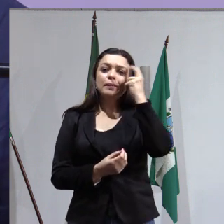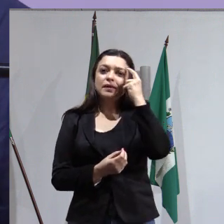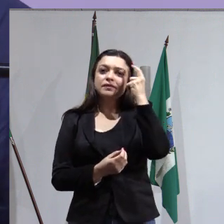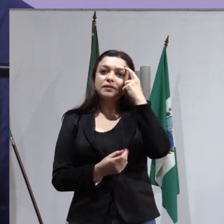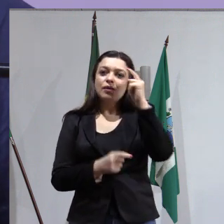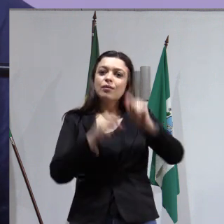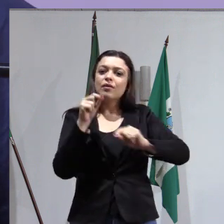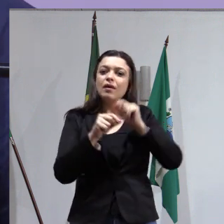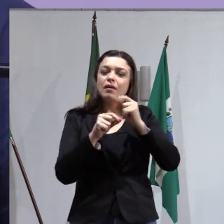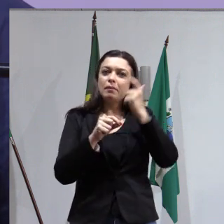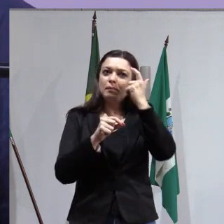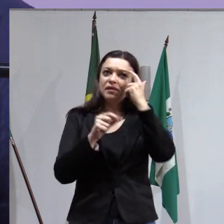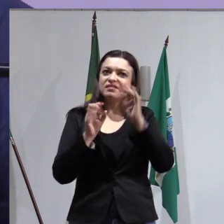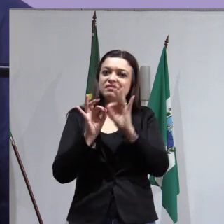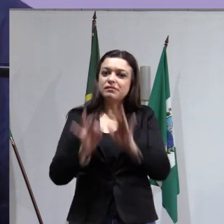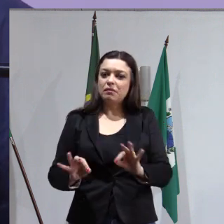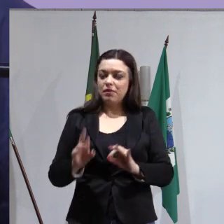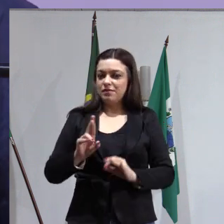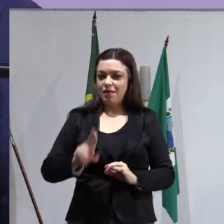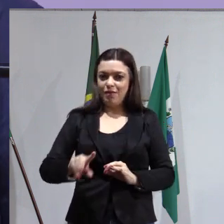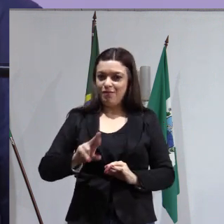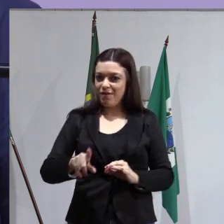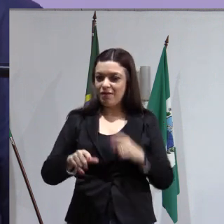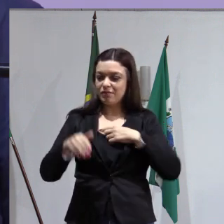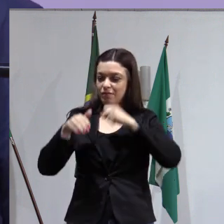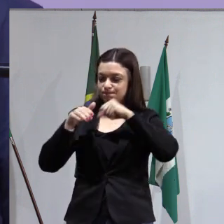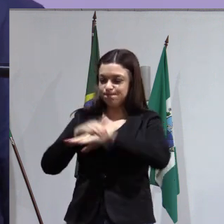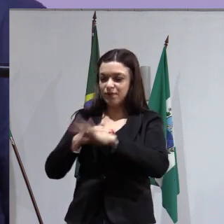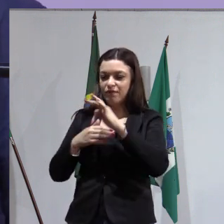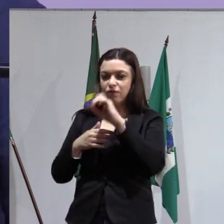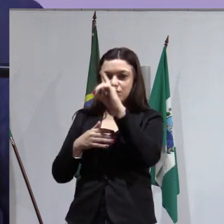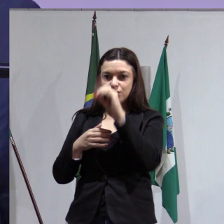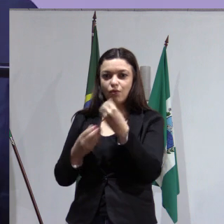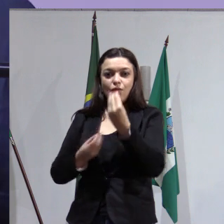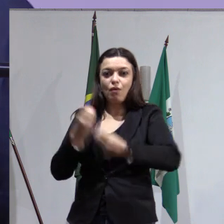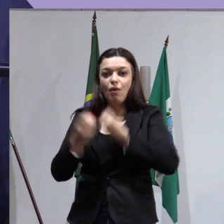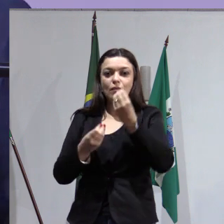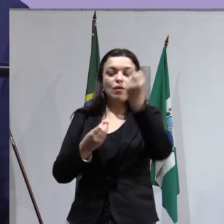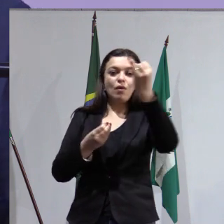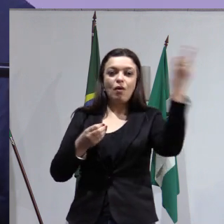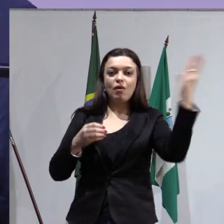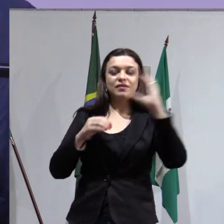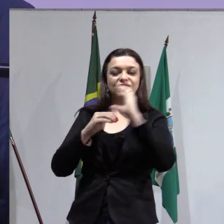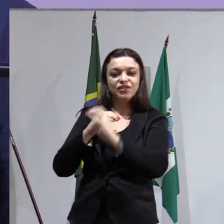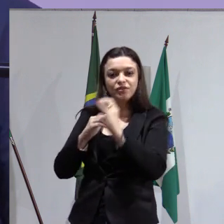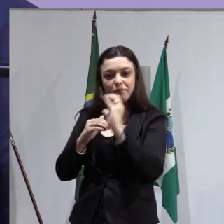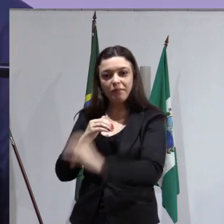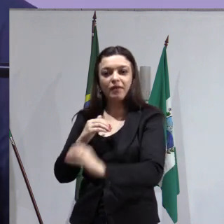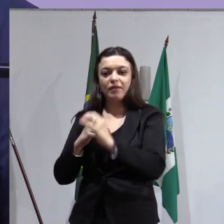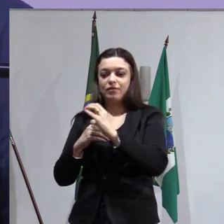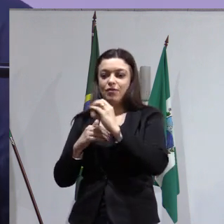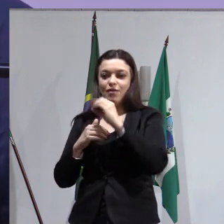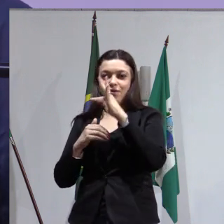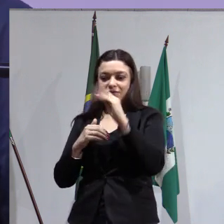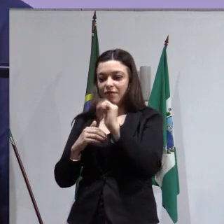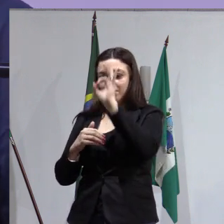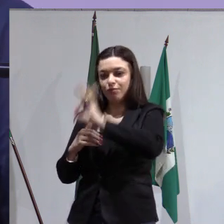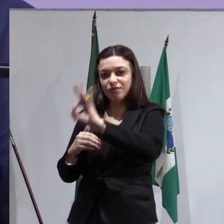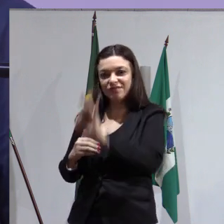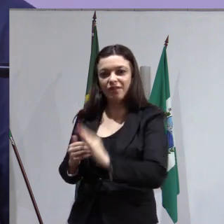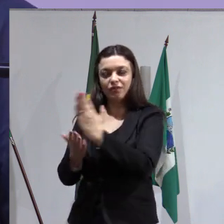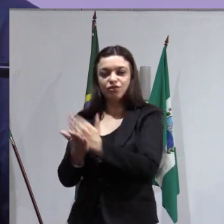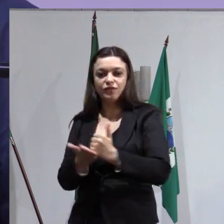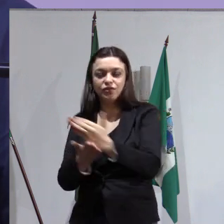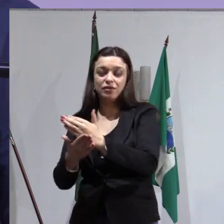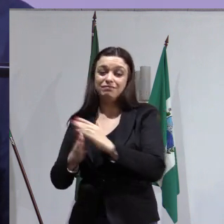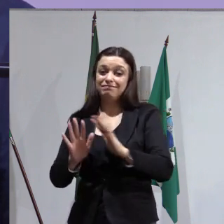tão simples assim você constituir um fundo, você adquirir cotas desse fundo e esse fundo ser negociado. Porque um fundo imobiliário,